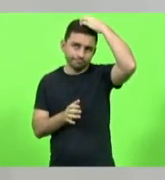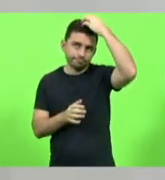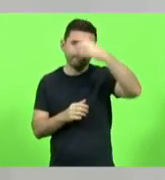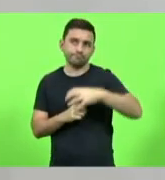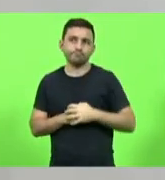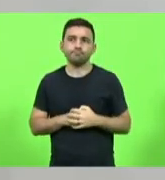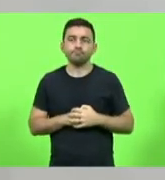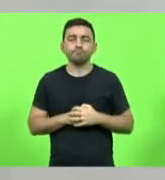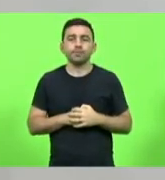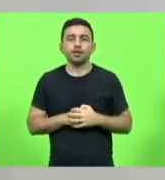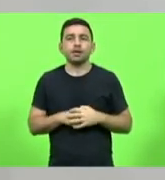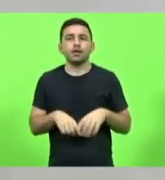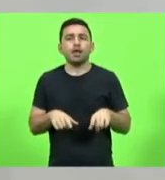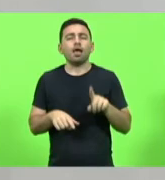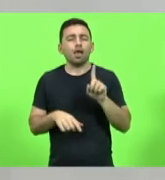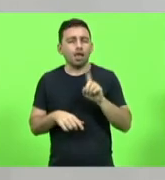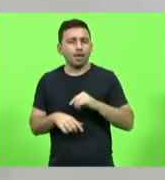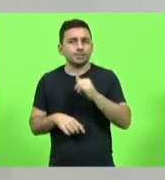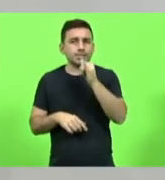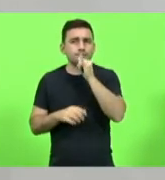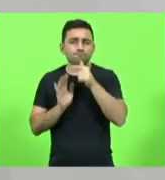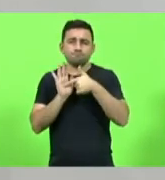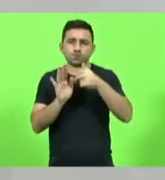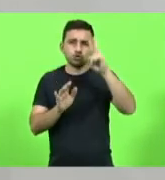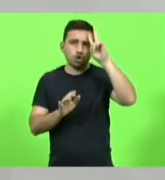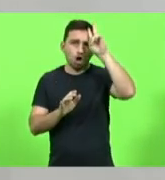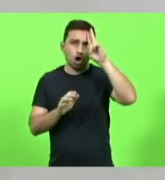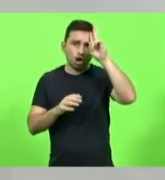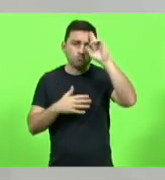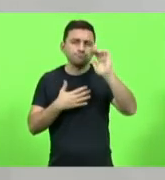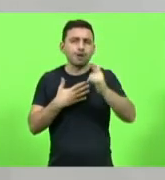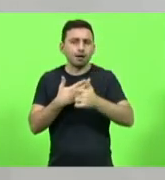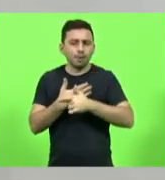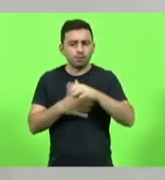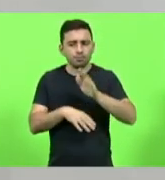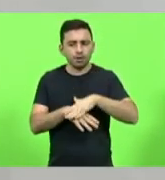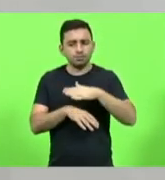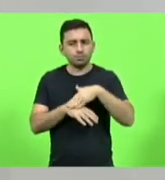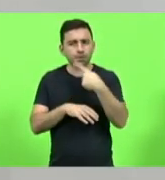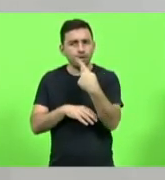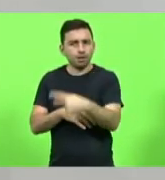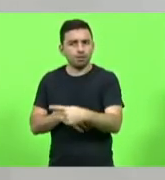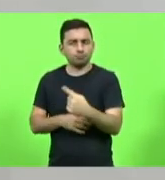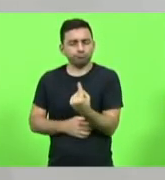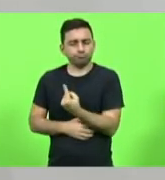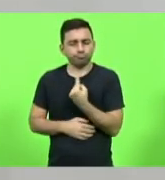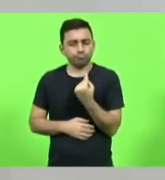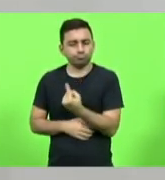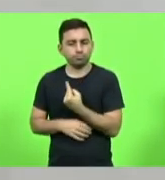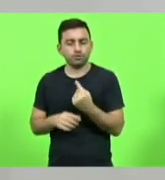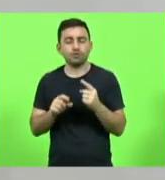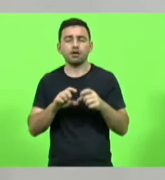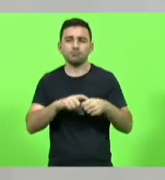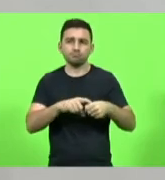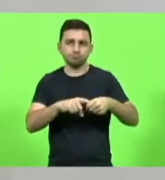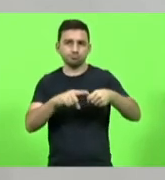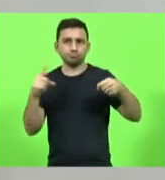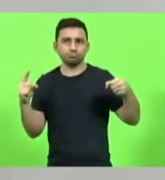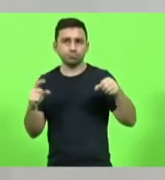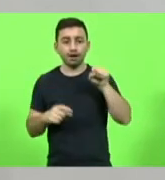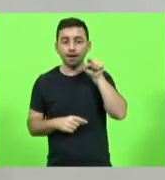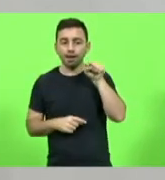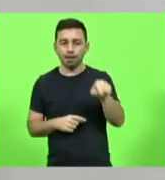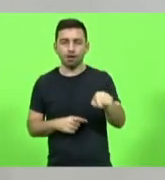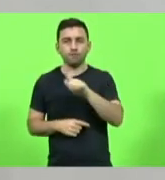do papel da imprensa como instituição independente do poder governamental. Bem,